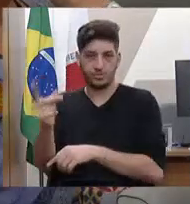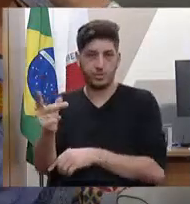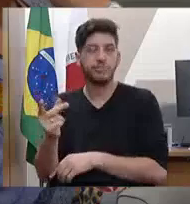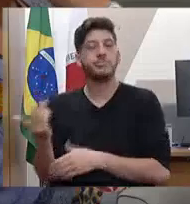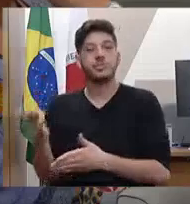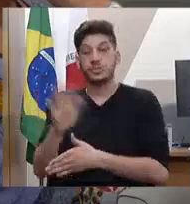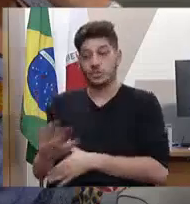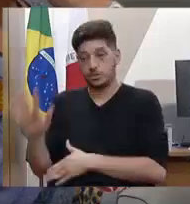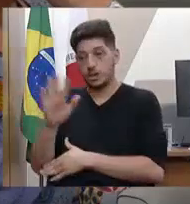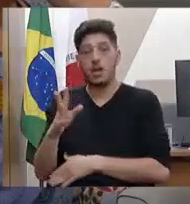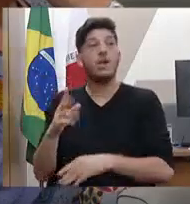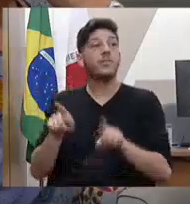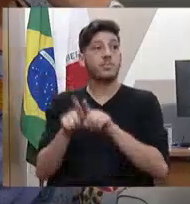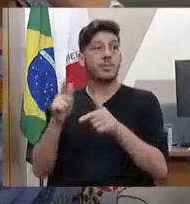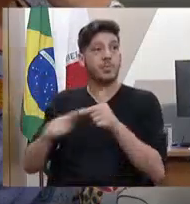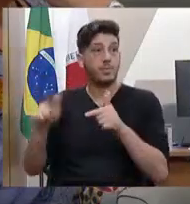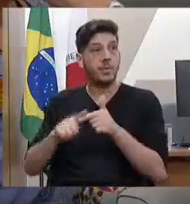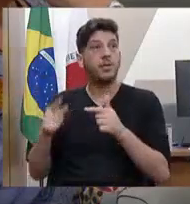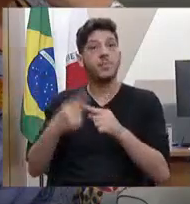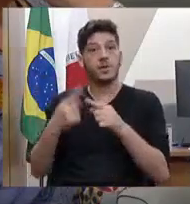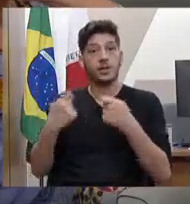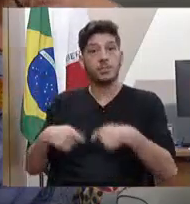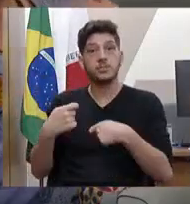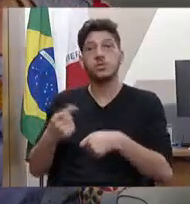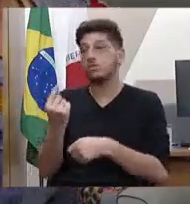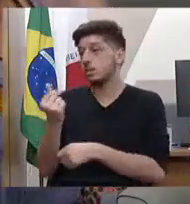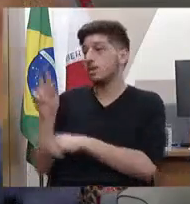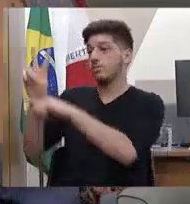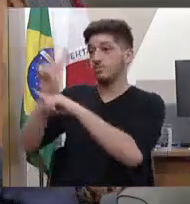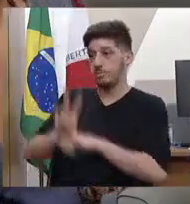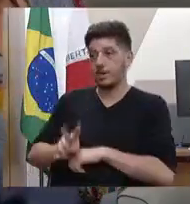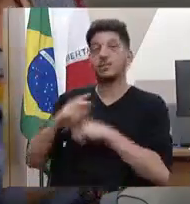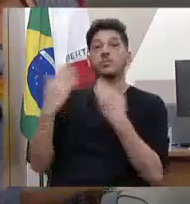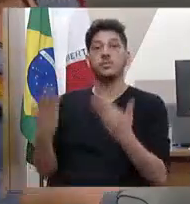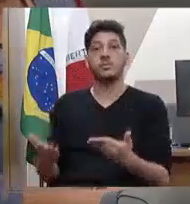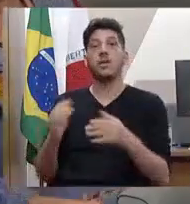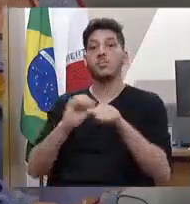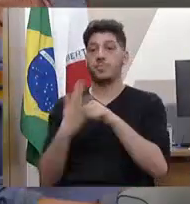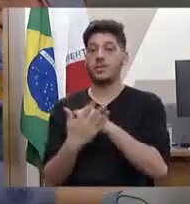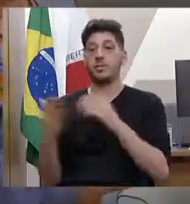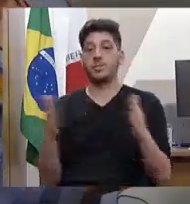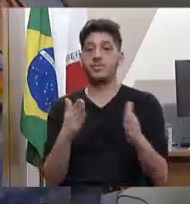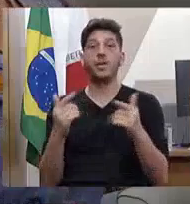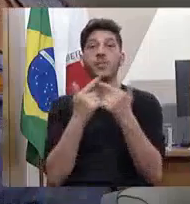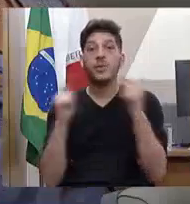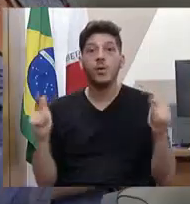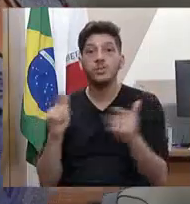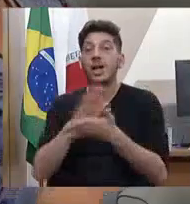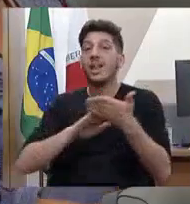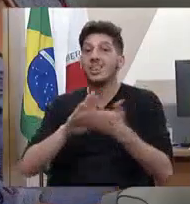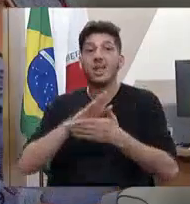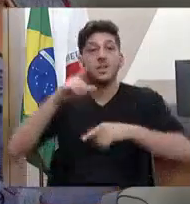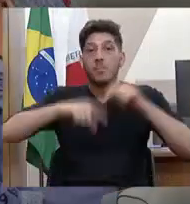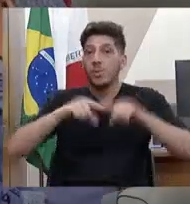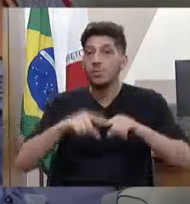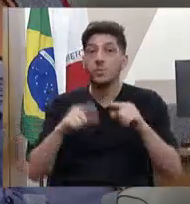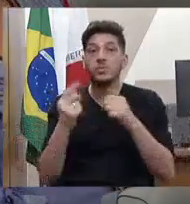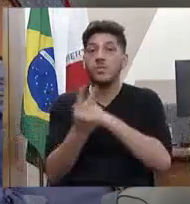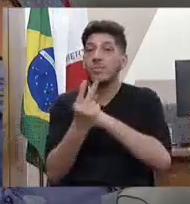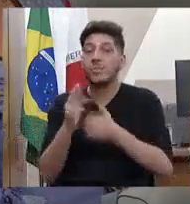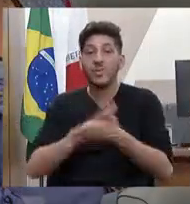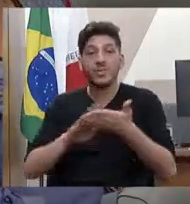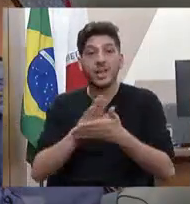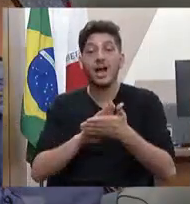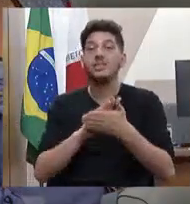devido a isso tiveram que pegar empréstimo então assim durante a pandemia não tinha insumos não tinha máscara realmente